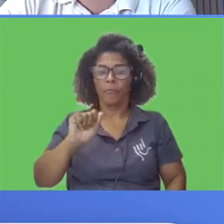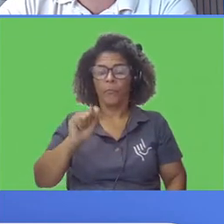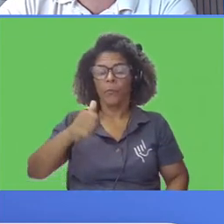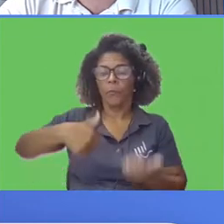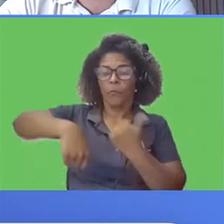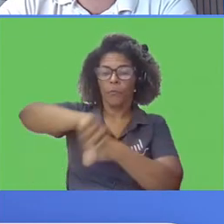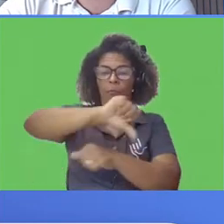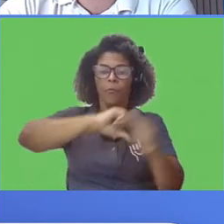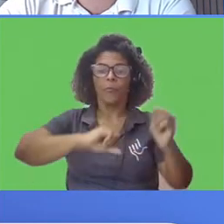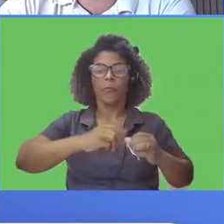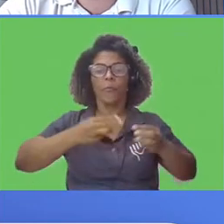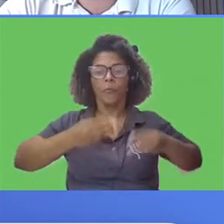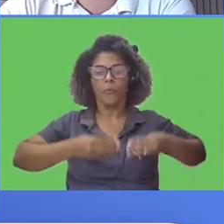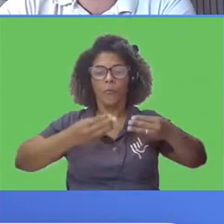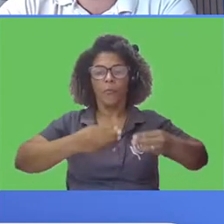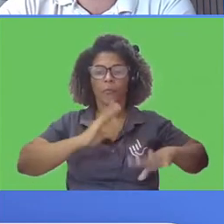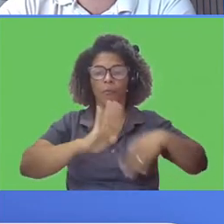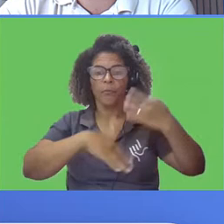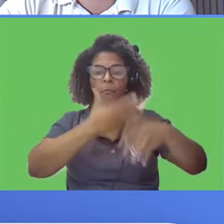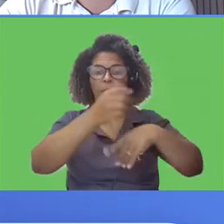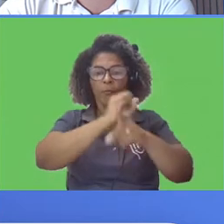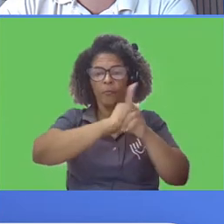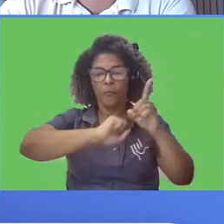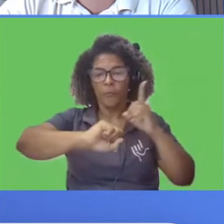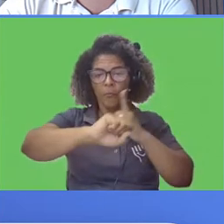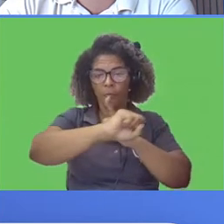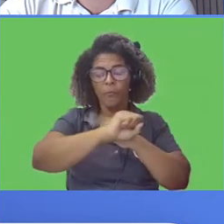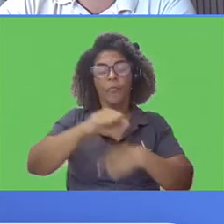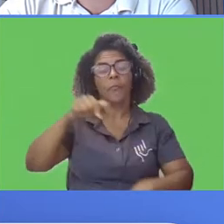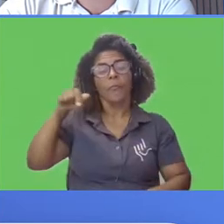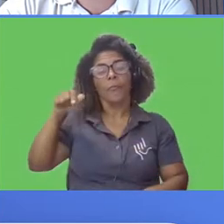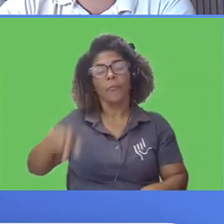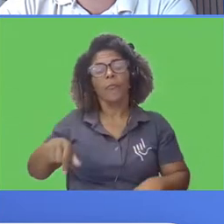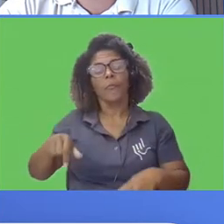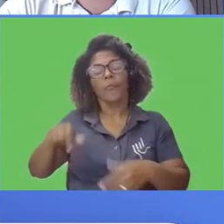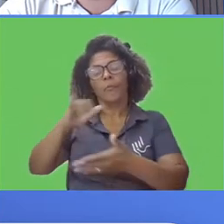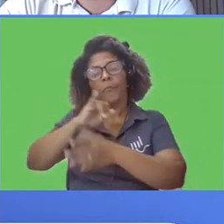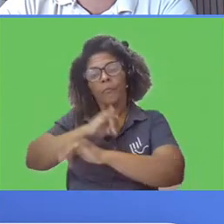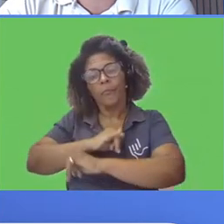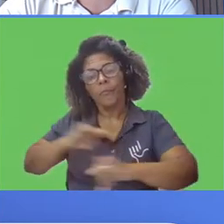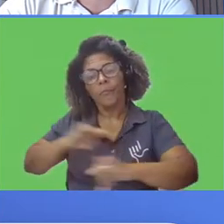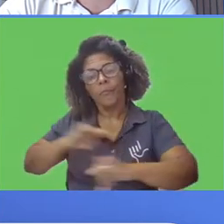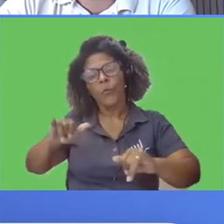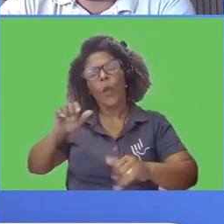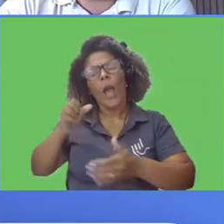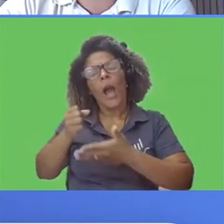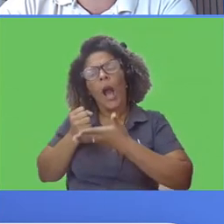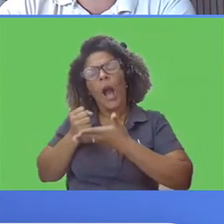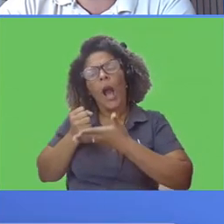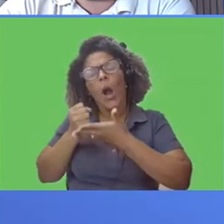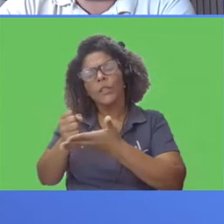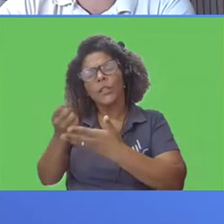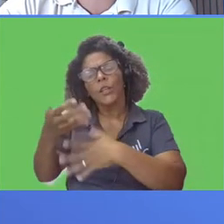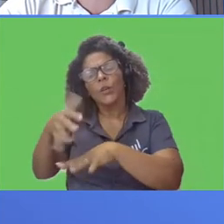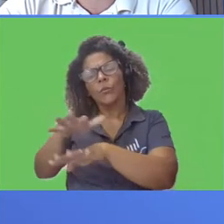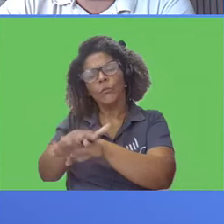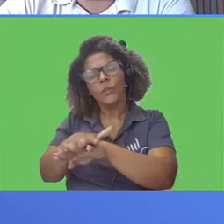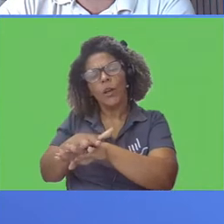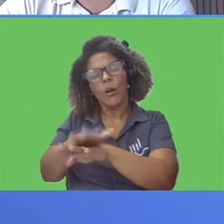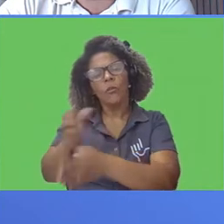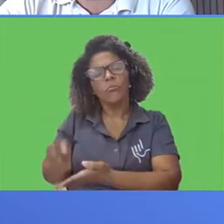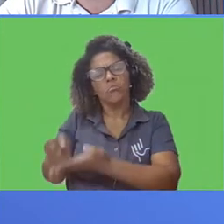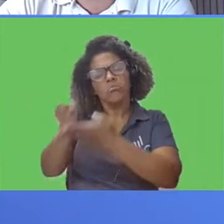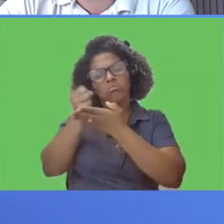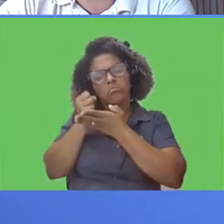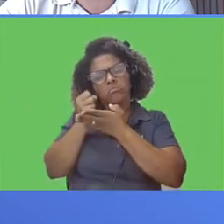Social, lançou uma cartilha, né, o Auxílio Inclusão na Prática, que dá alguns caminhos para nós. Mas